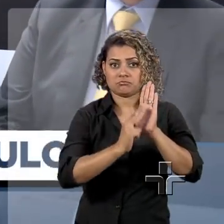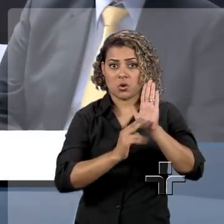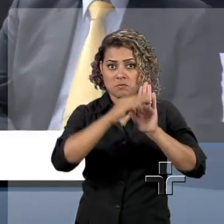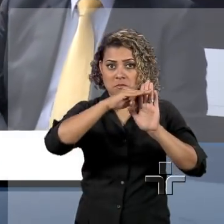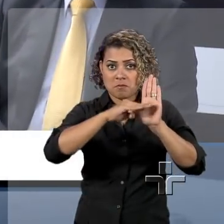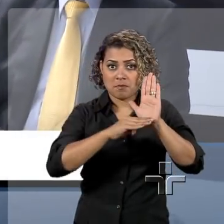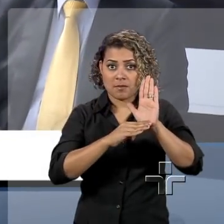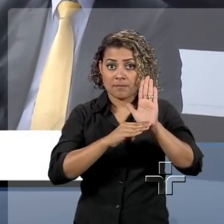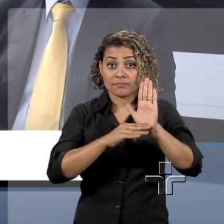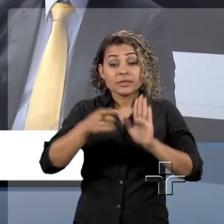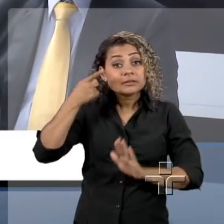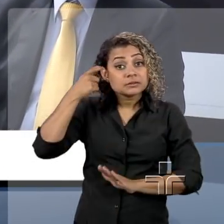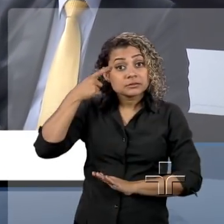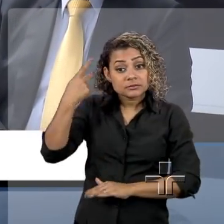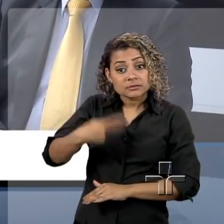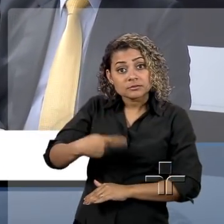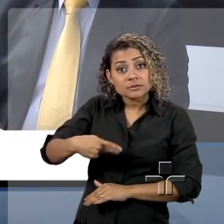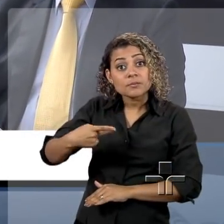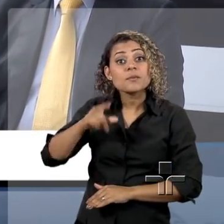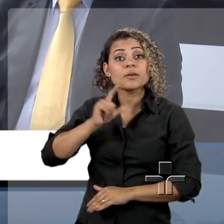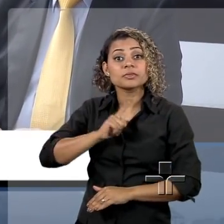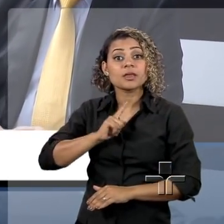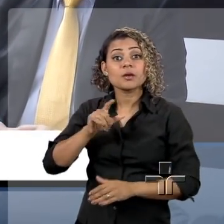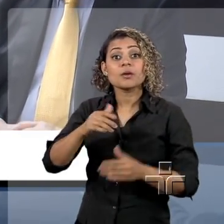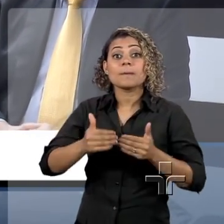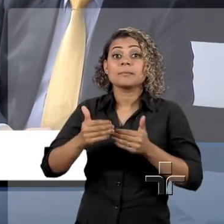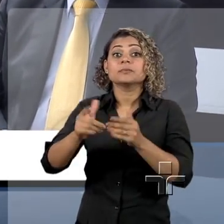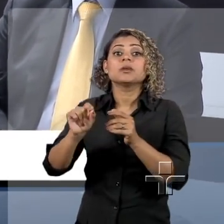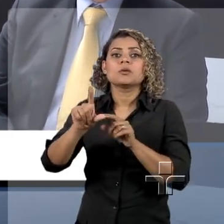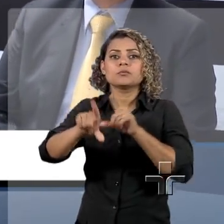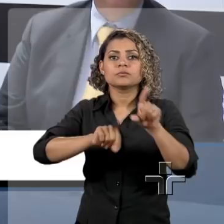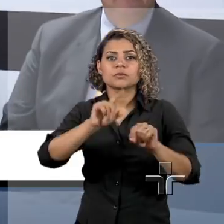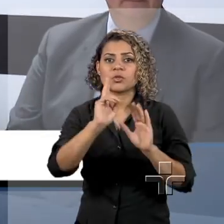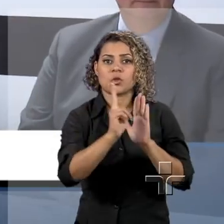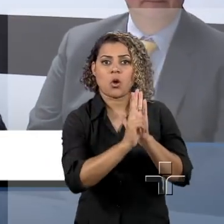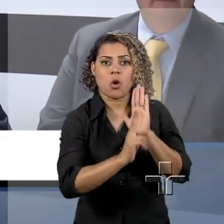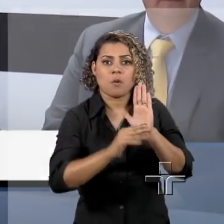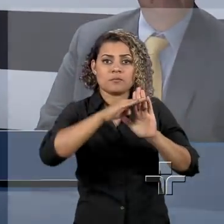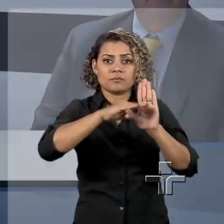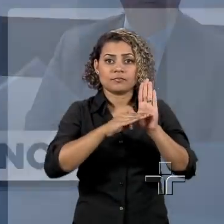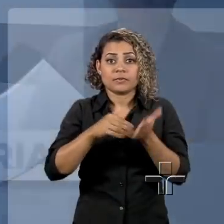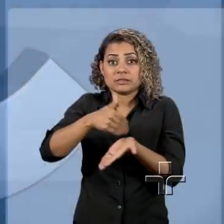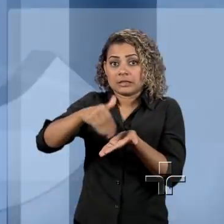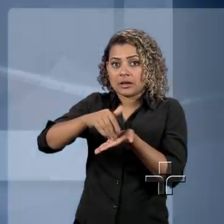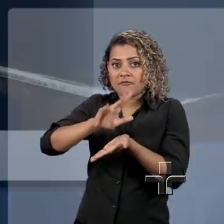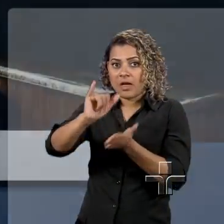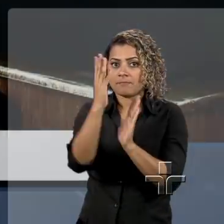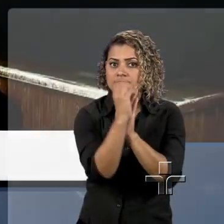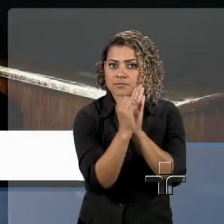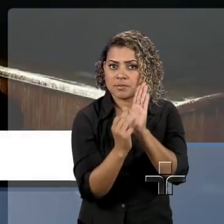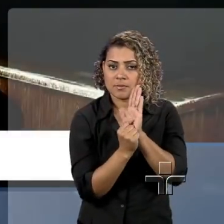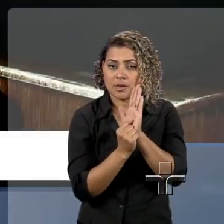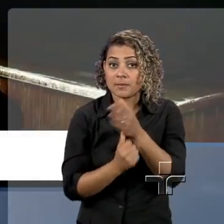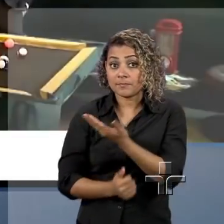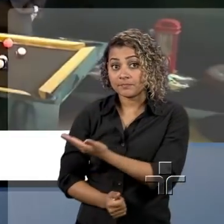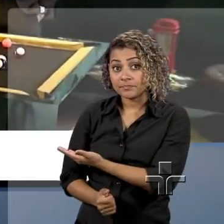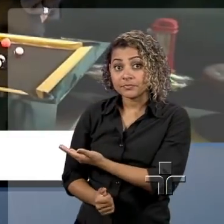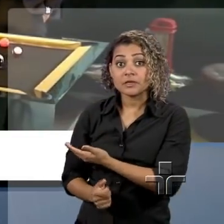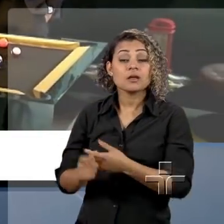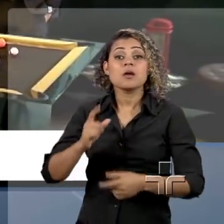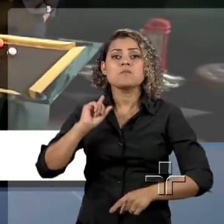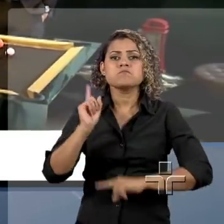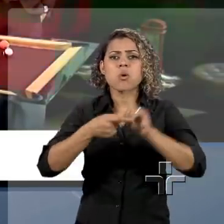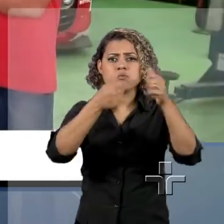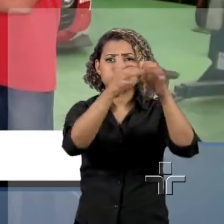Paulo, o governador eleito, João Dória, indica os primeiros nomes para a secretaria. Na contramão da